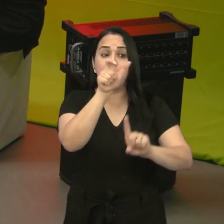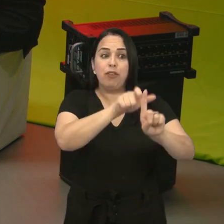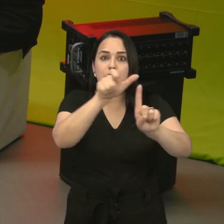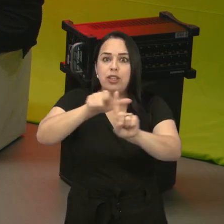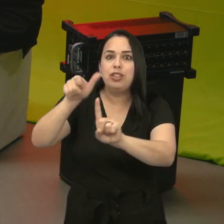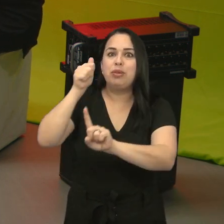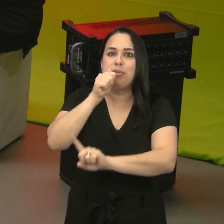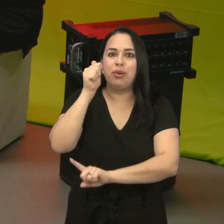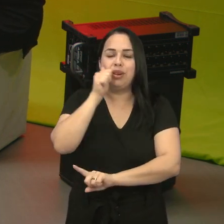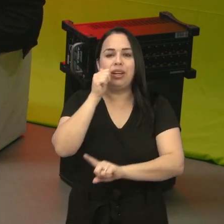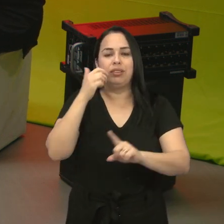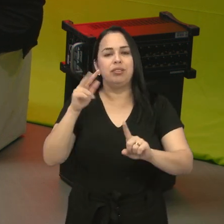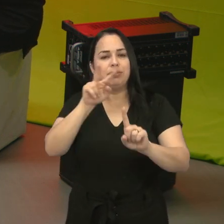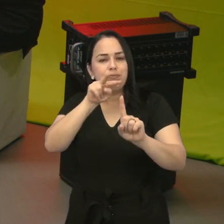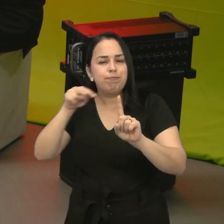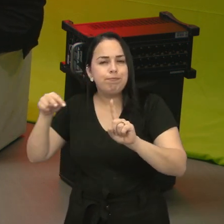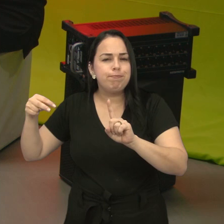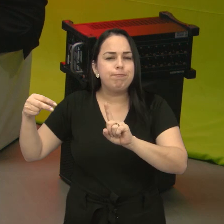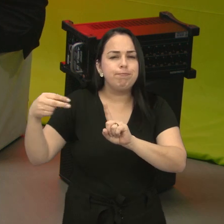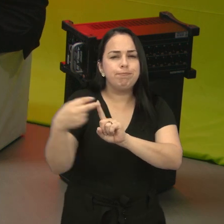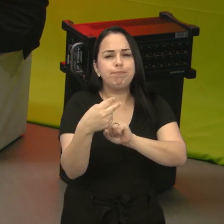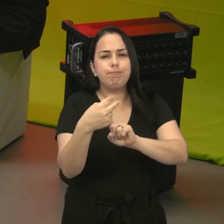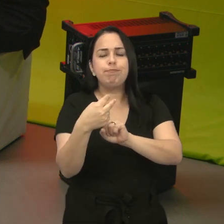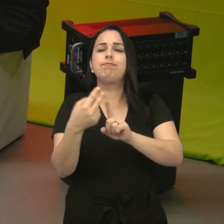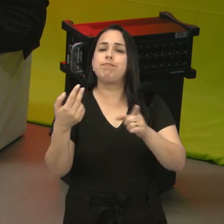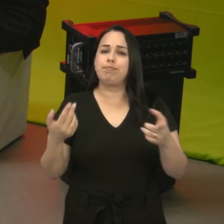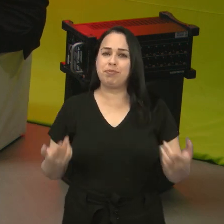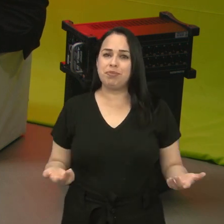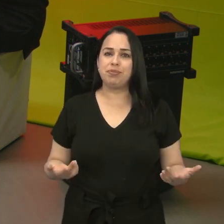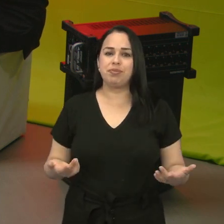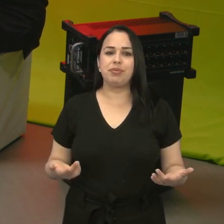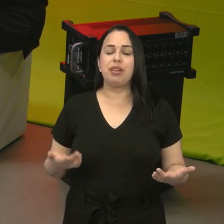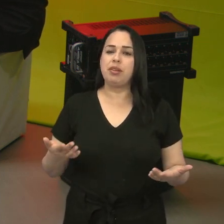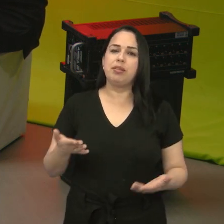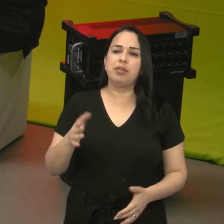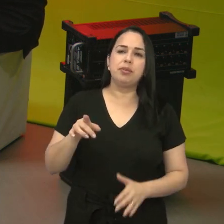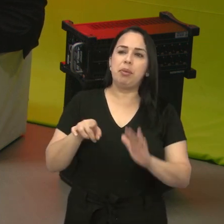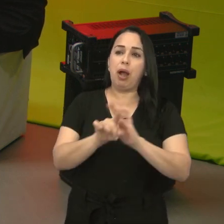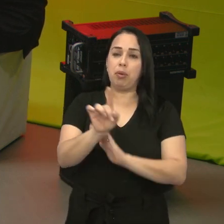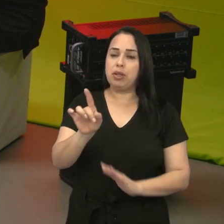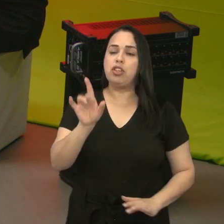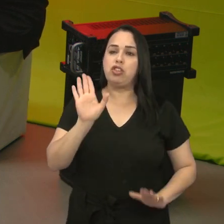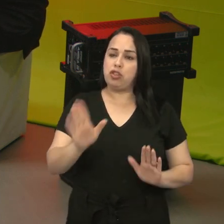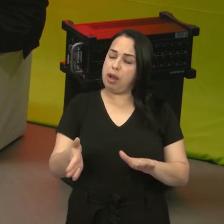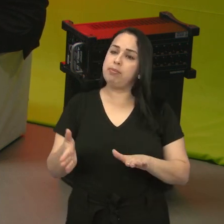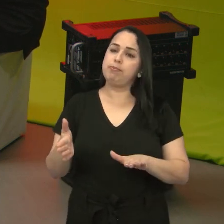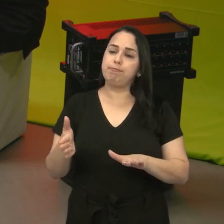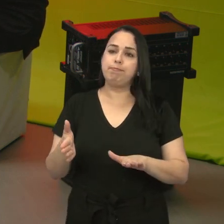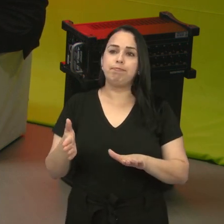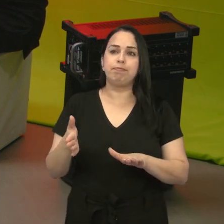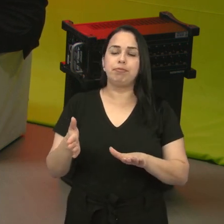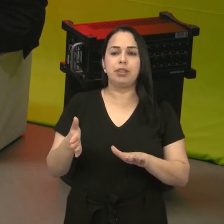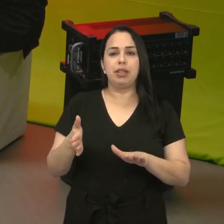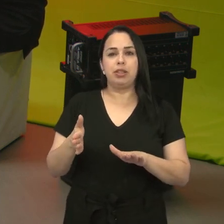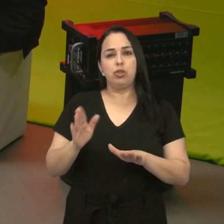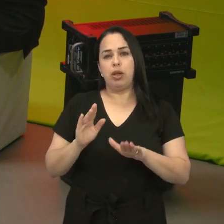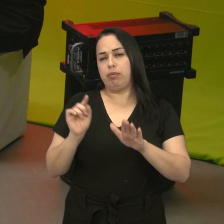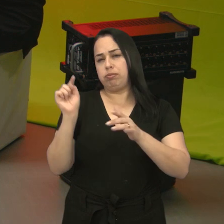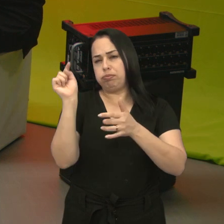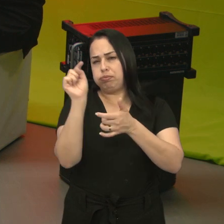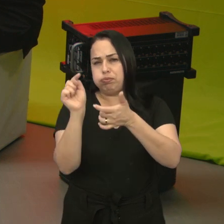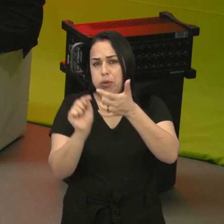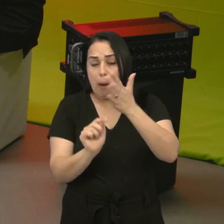também tem esse olhar todo artístico, né, para as fotos. E Nadine, você já participou, né, já fez, né, desenvolveu